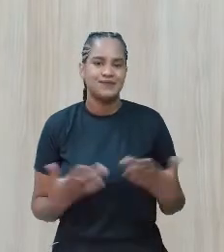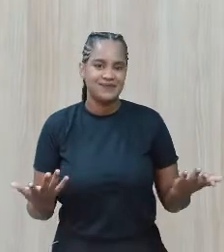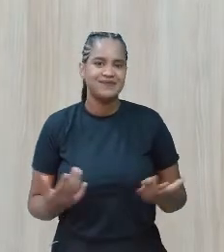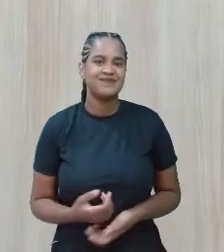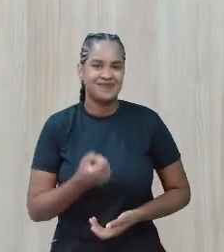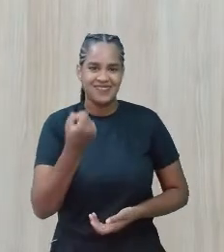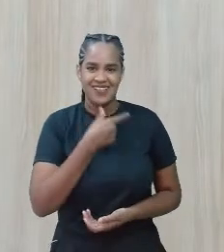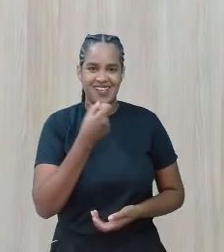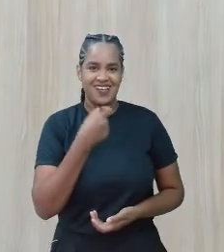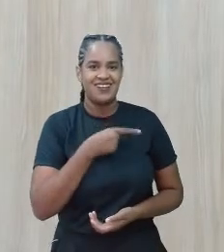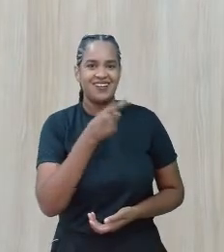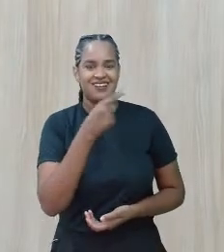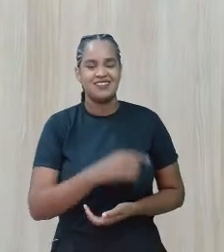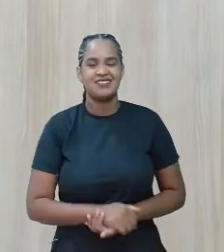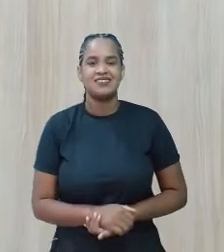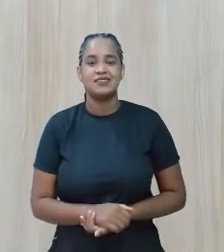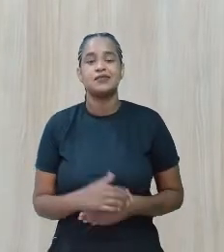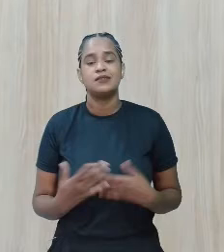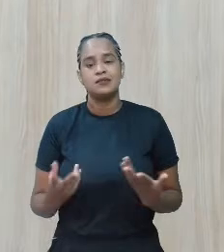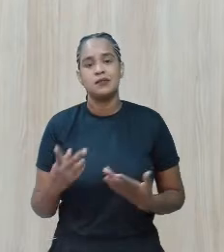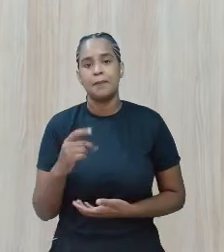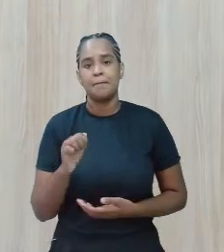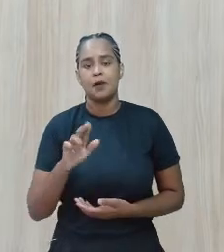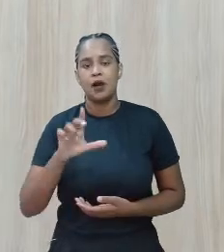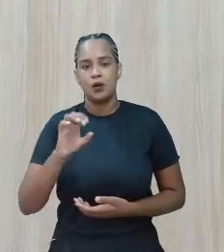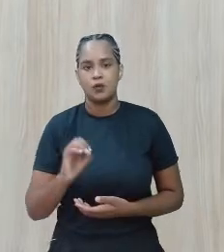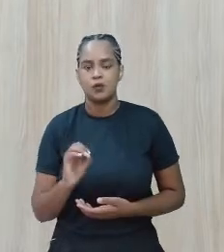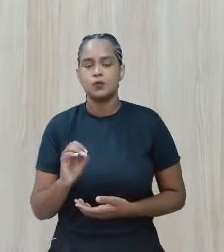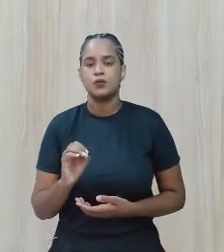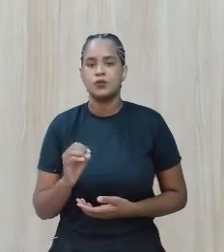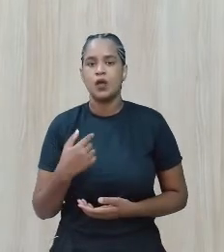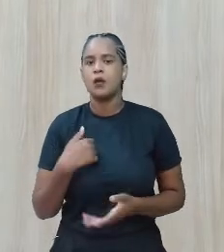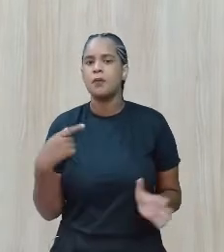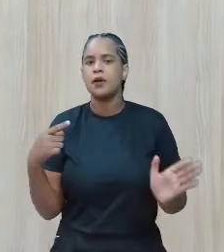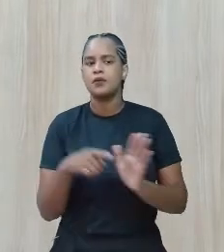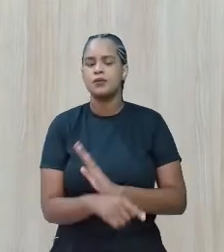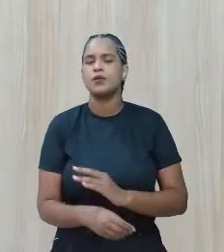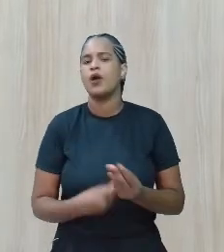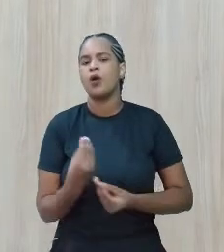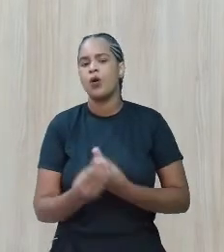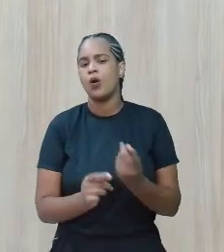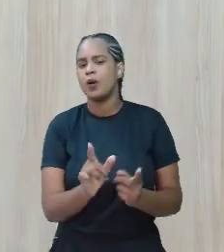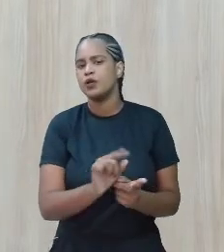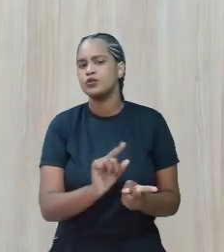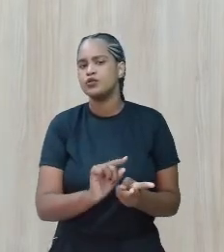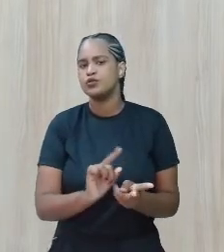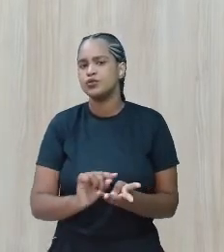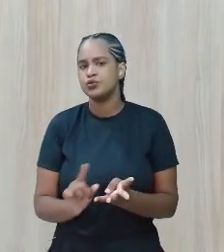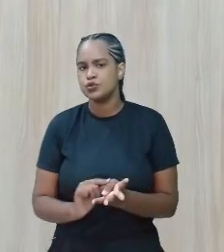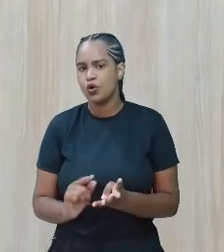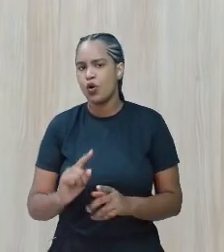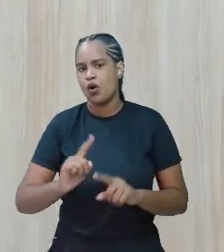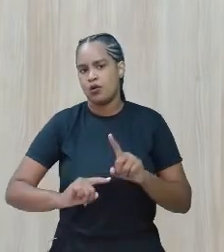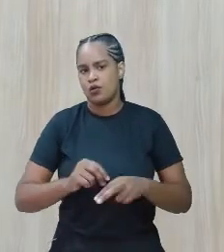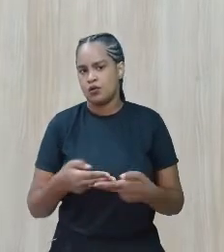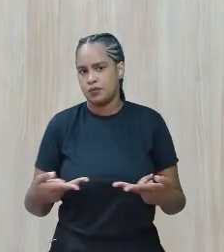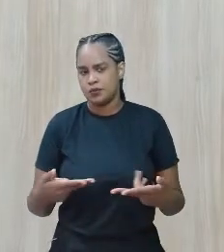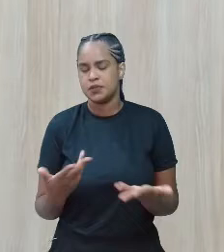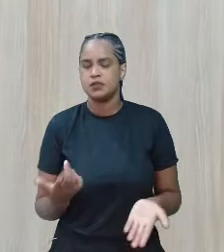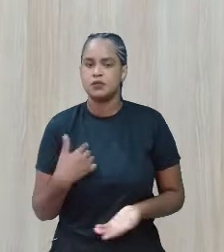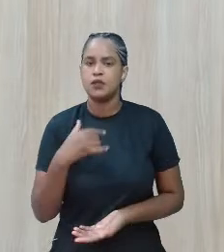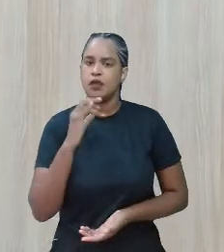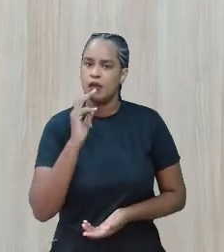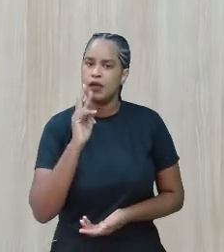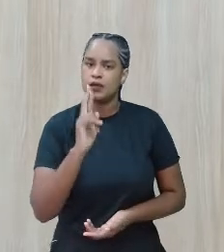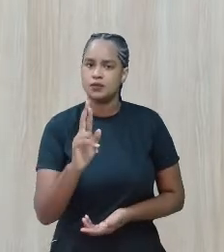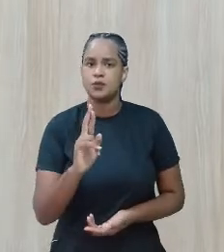Paulo, muito divertido. E aí, Paulo, nessa pergunta que eu fiz a ele, Paulo, como é que a gente escolhe um instrumento? Né? Aí ele vem dizer,